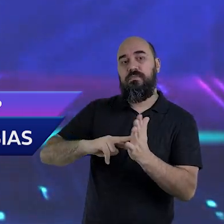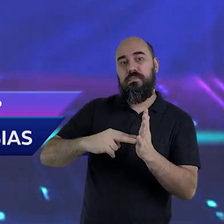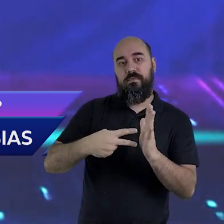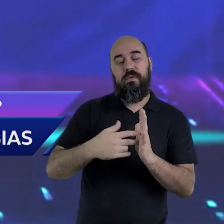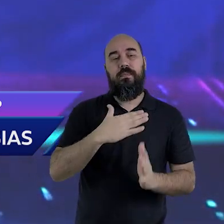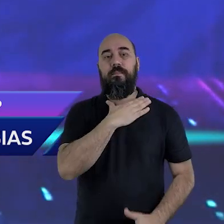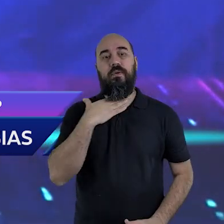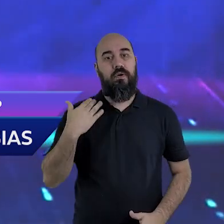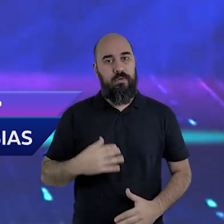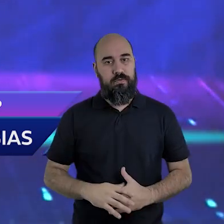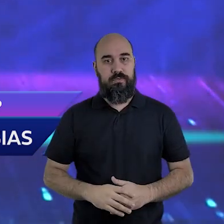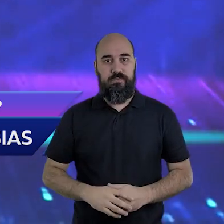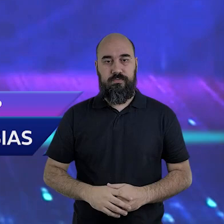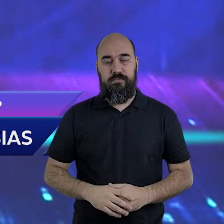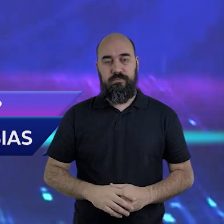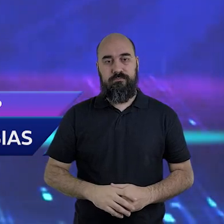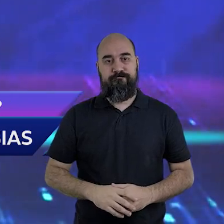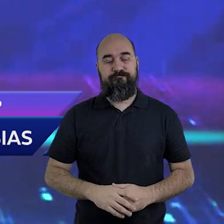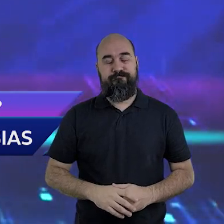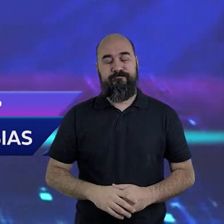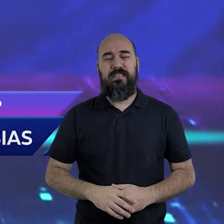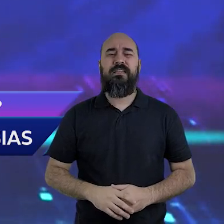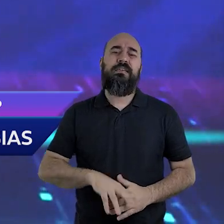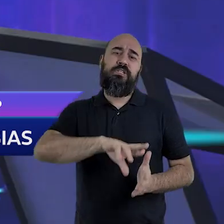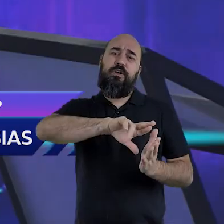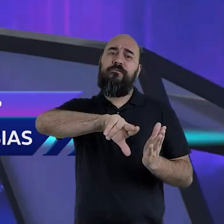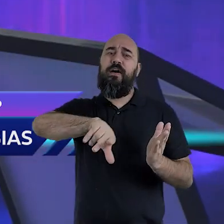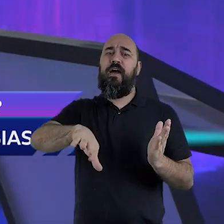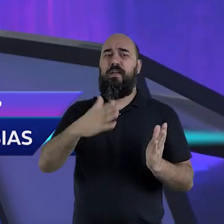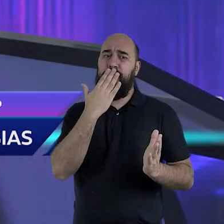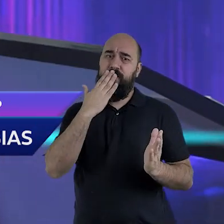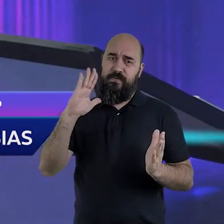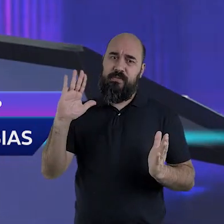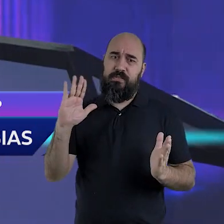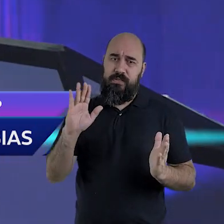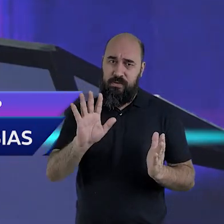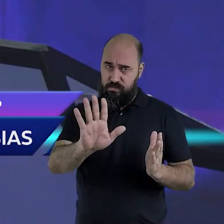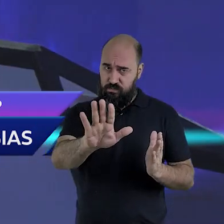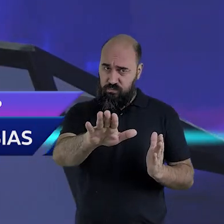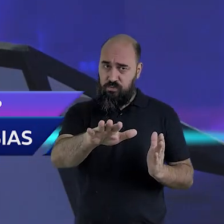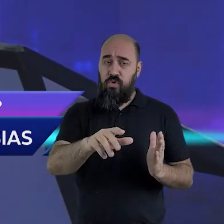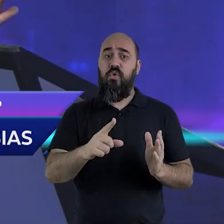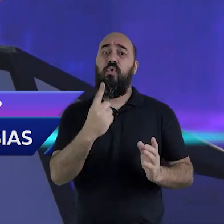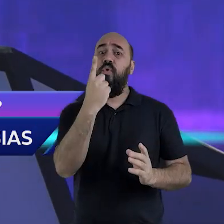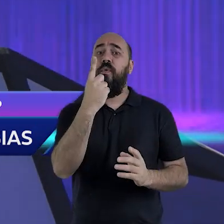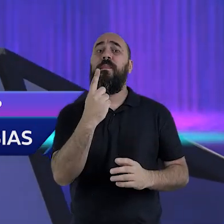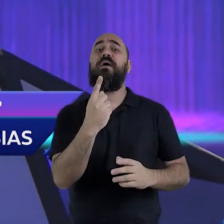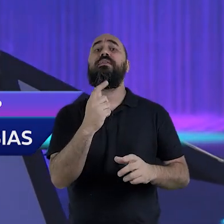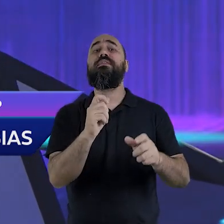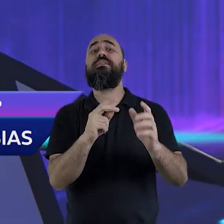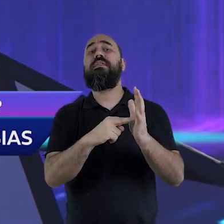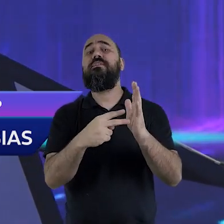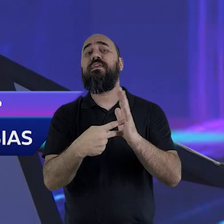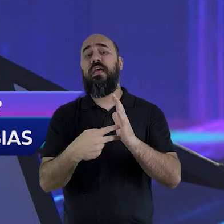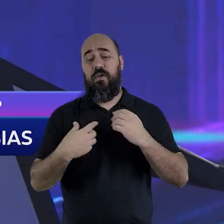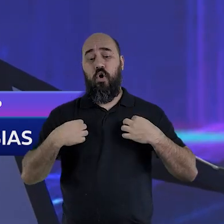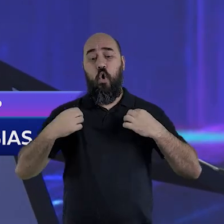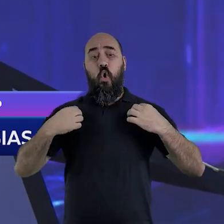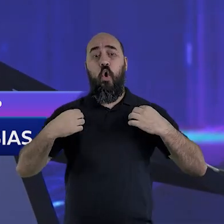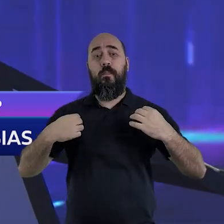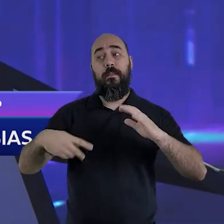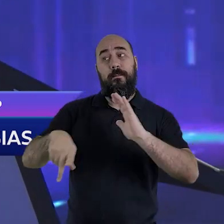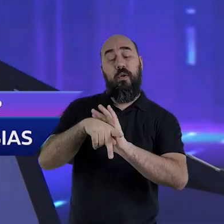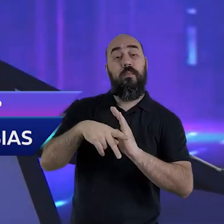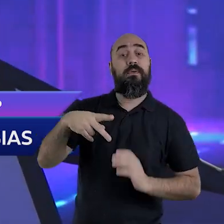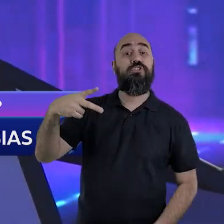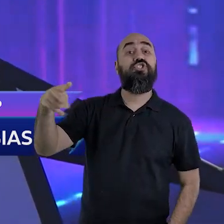cumpriram exatamente em Jesus. Uma delas tem a ver com as vestimentas repartidas e